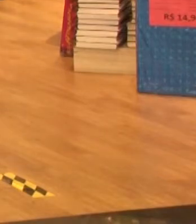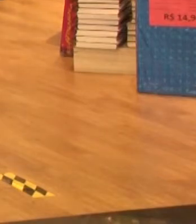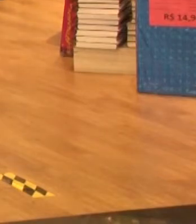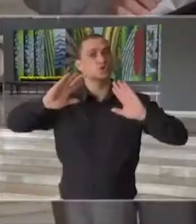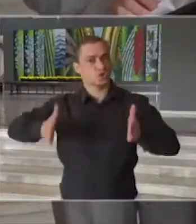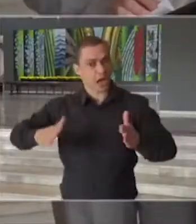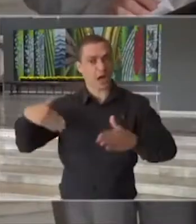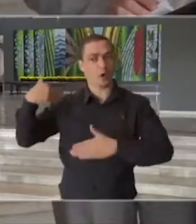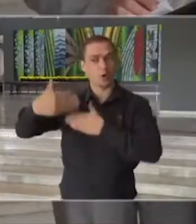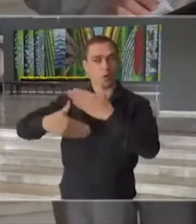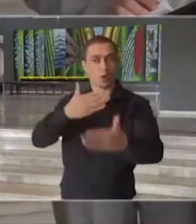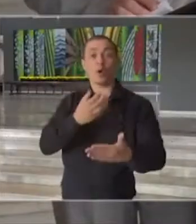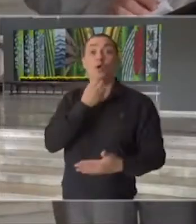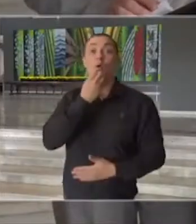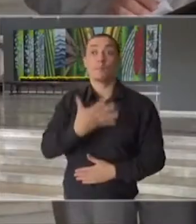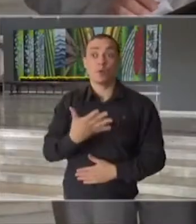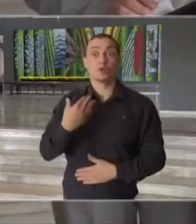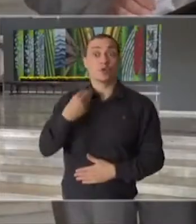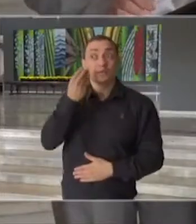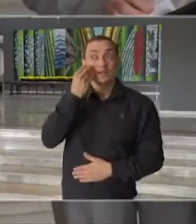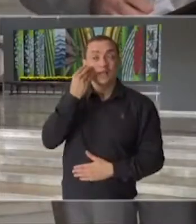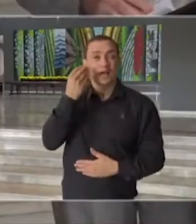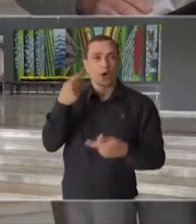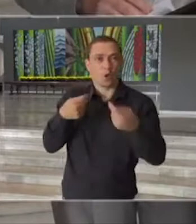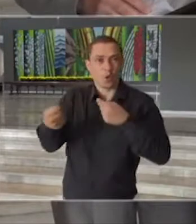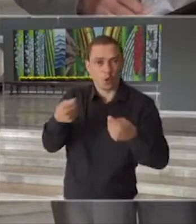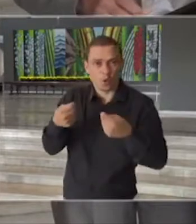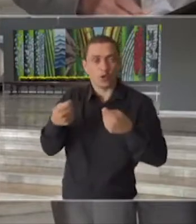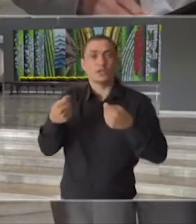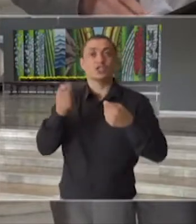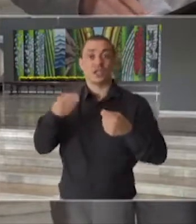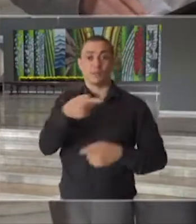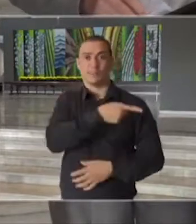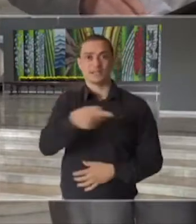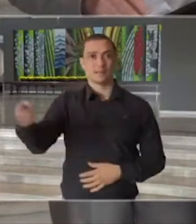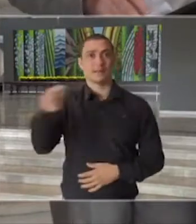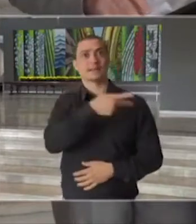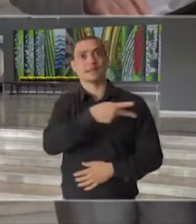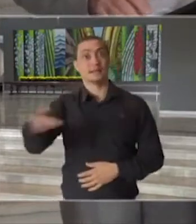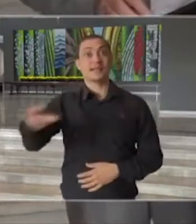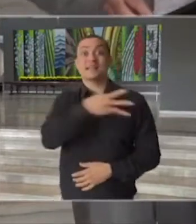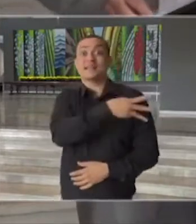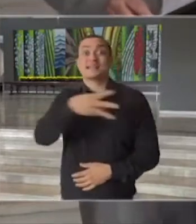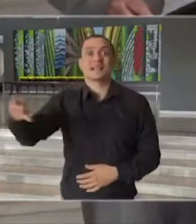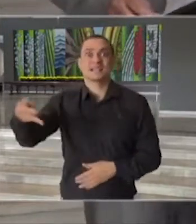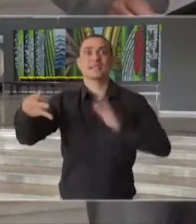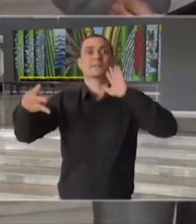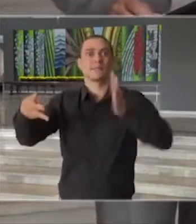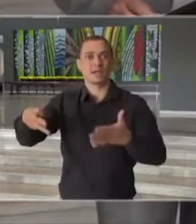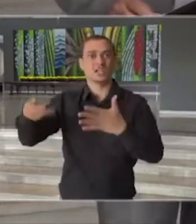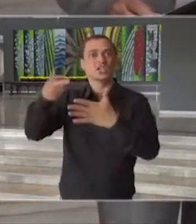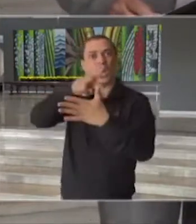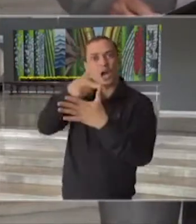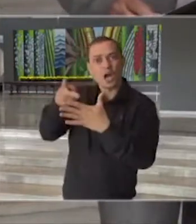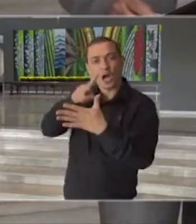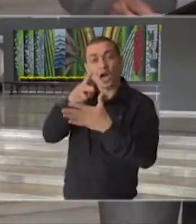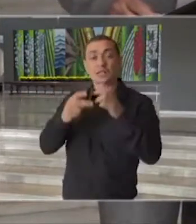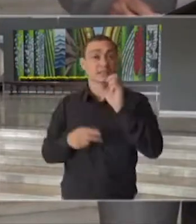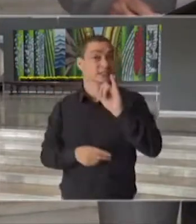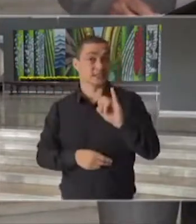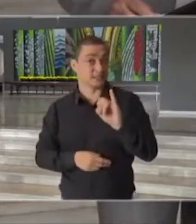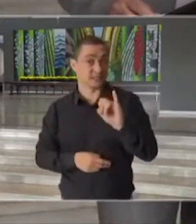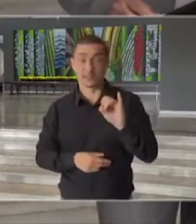semanas. E nós já completamos, como eu falei, três semanas de fase de transição. Se nós tivéssemos